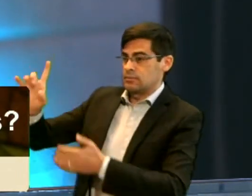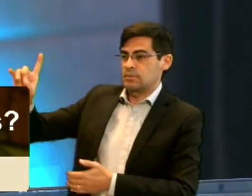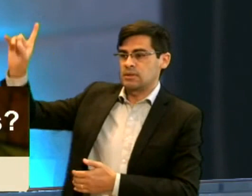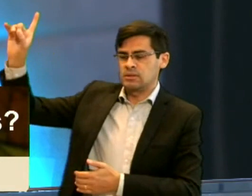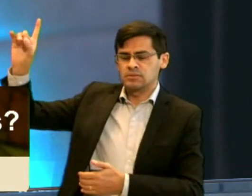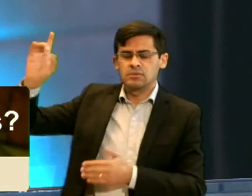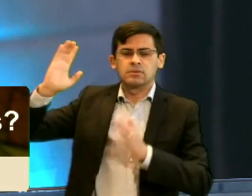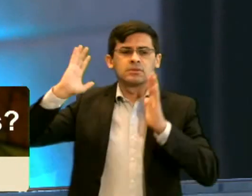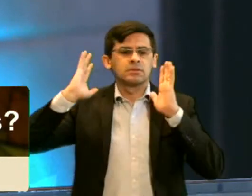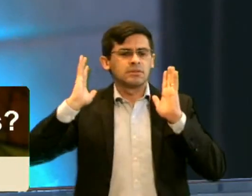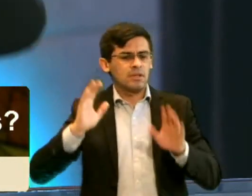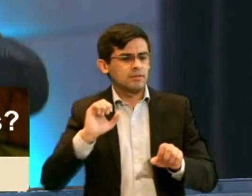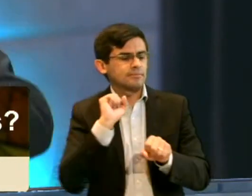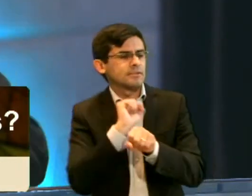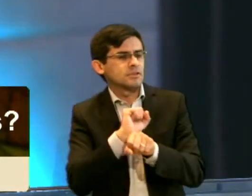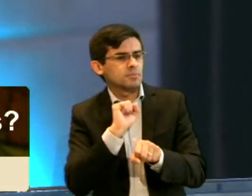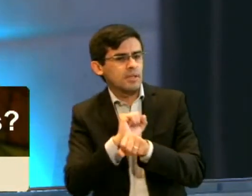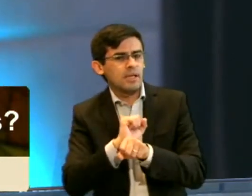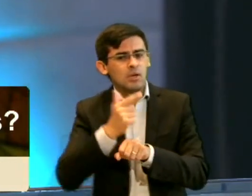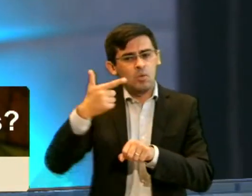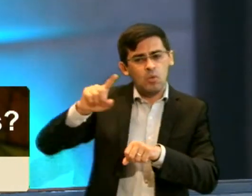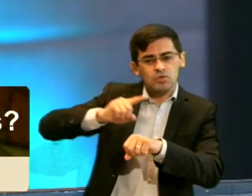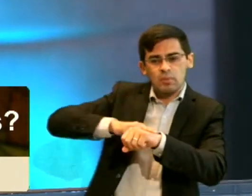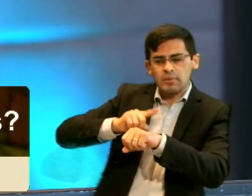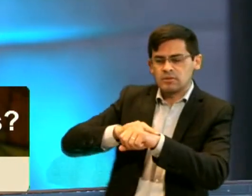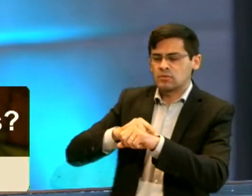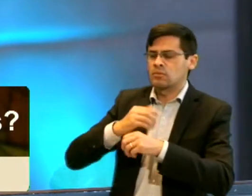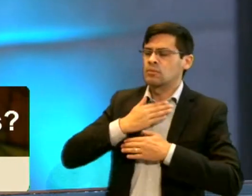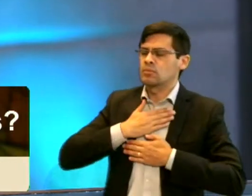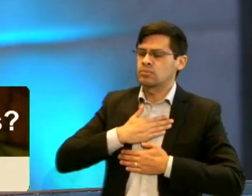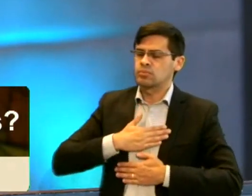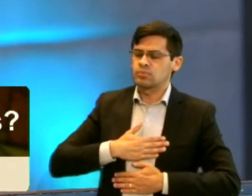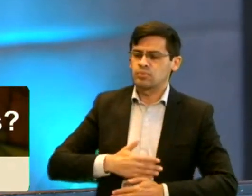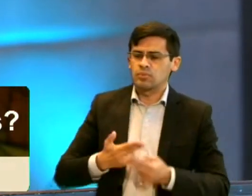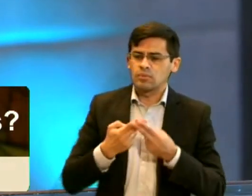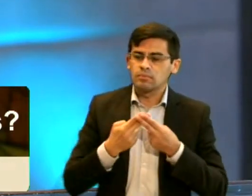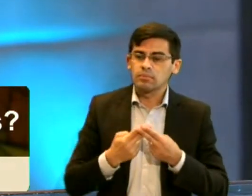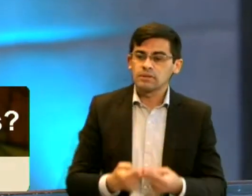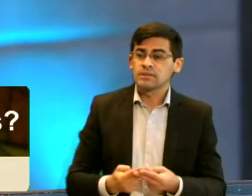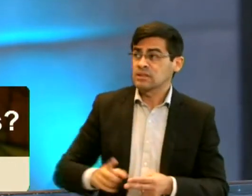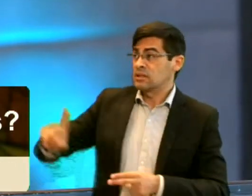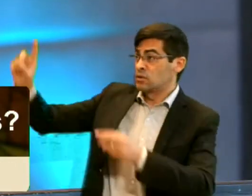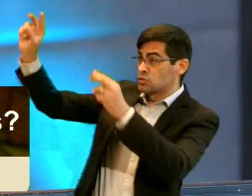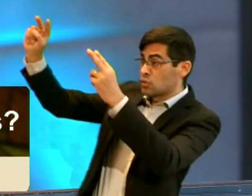momentos com paciência. O Senhor se inclinou para mim quando eu estava no fundo do poço.